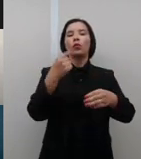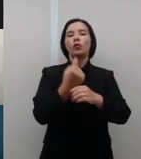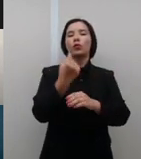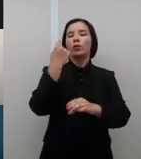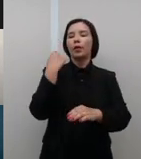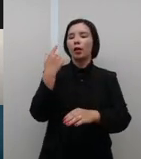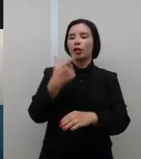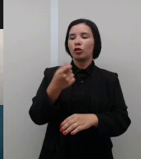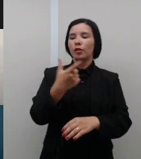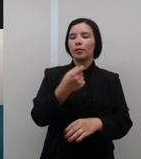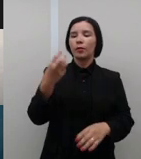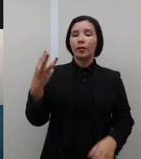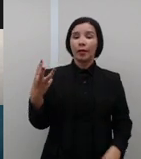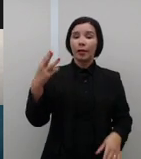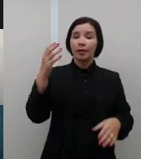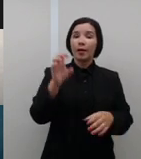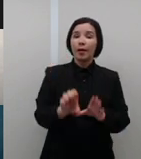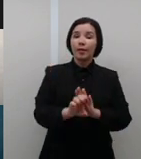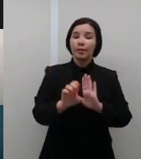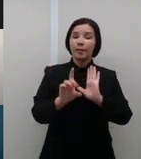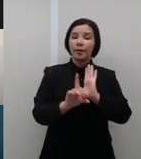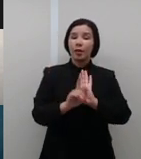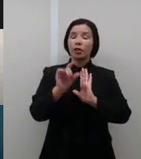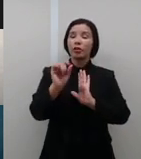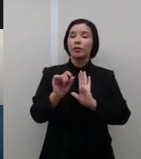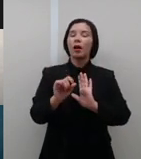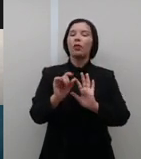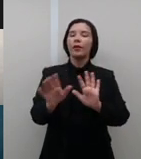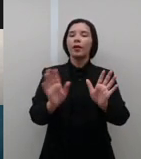edital inaugural do certame tão somente limitou